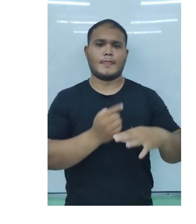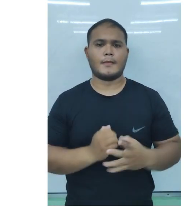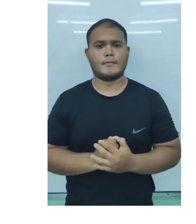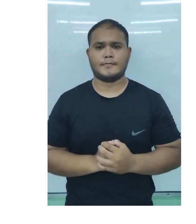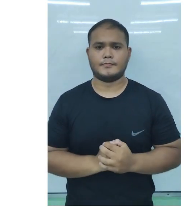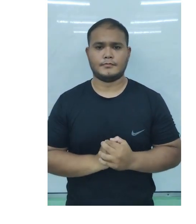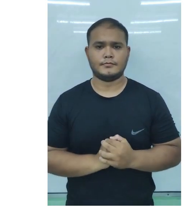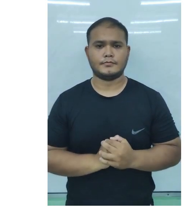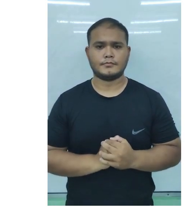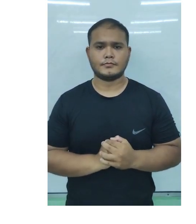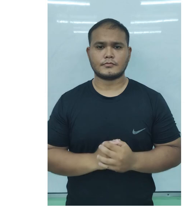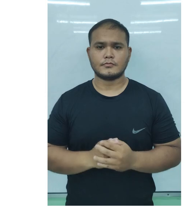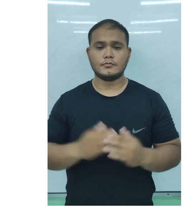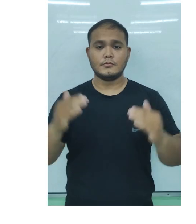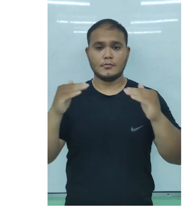em caso.